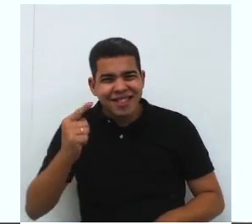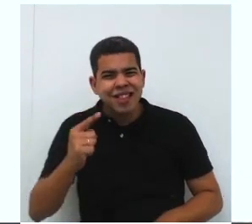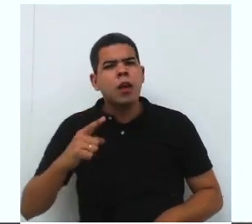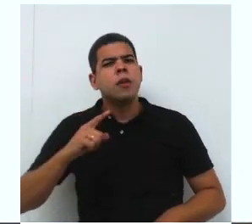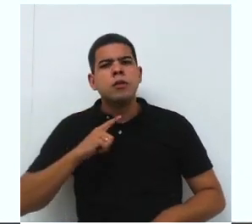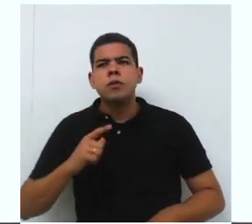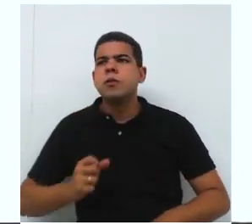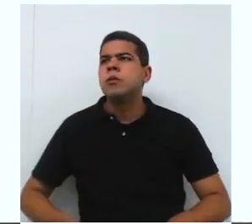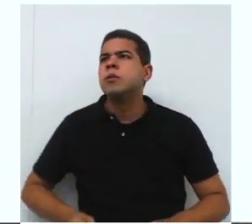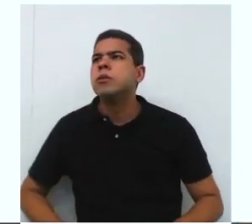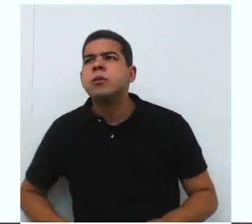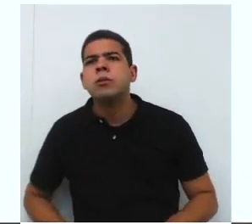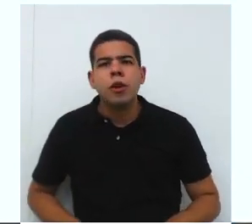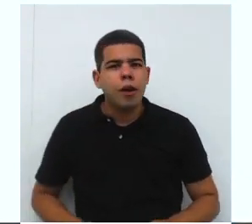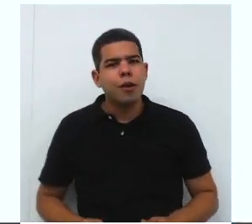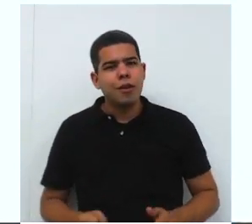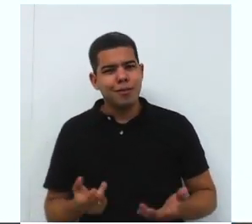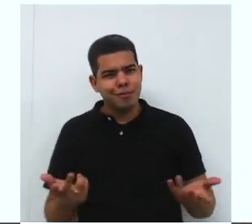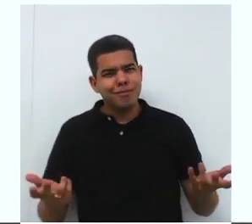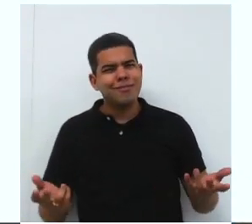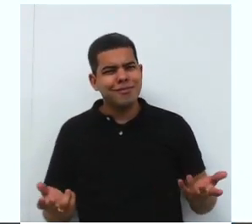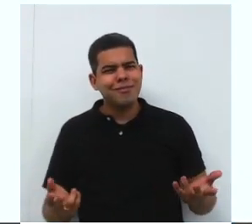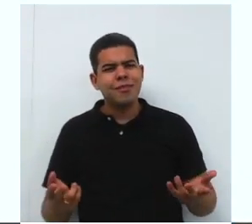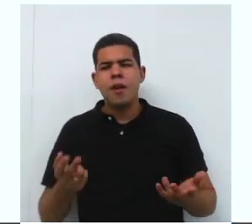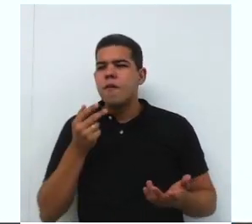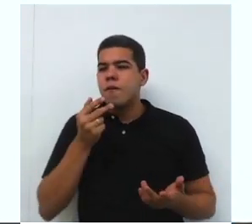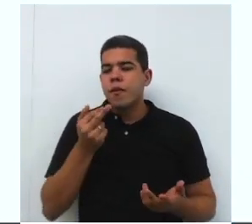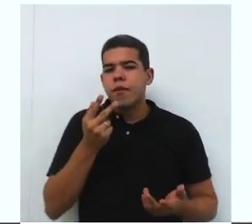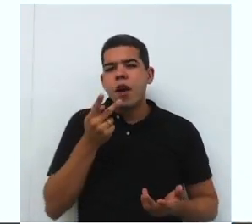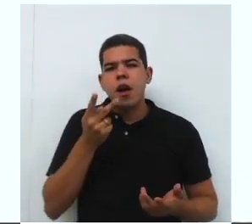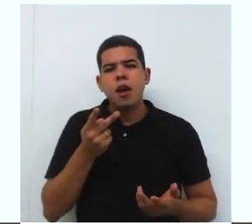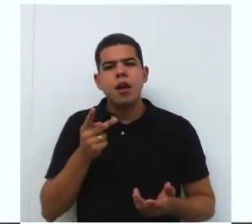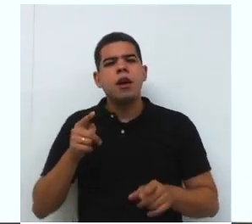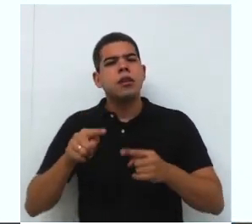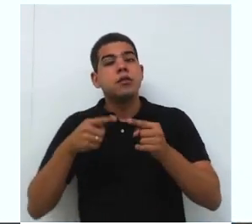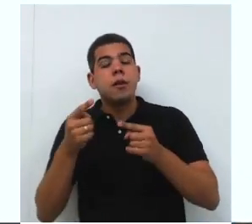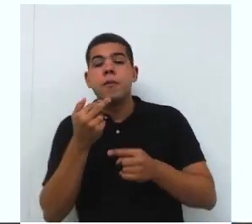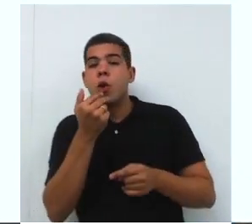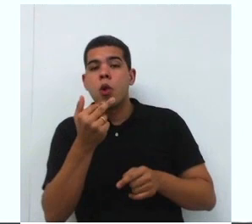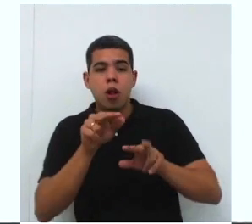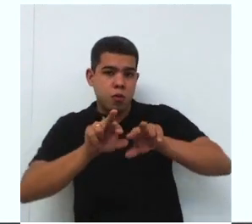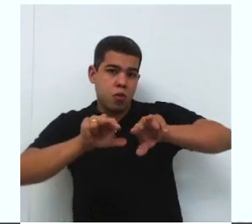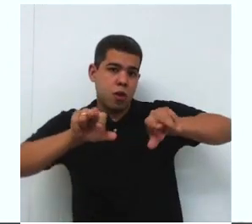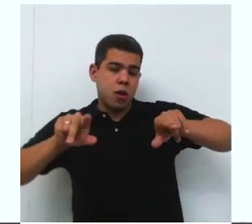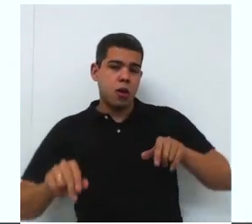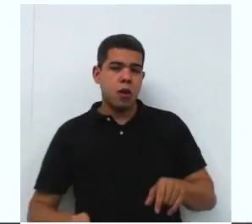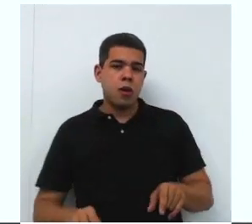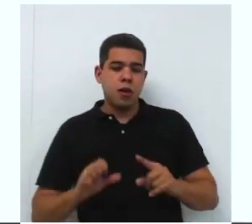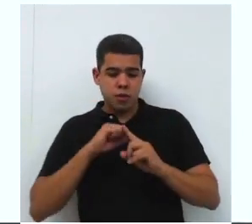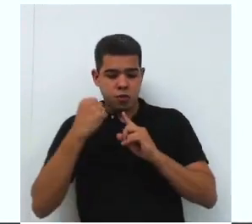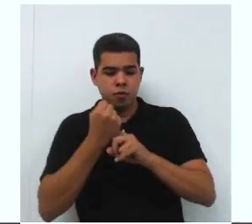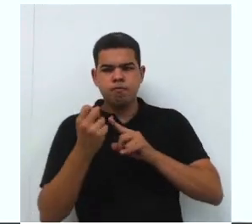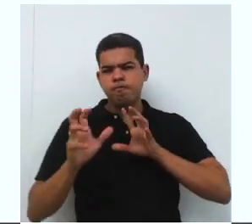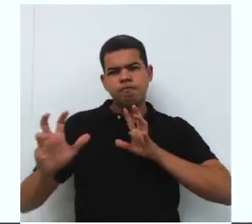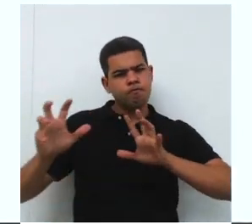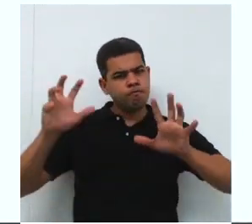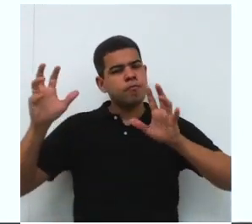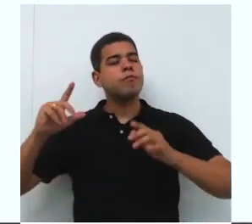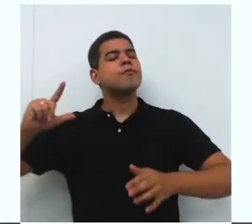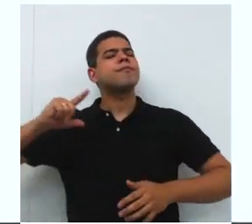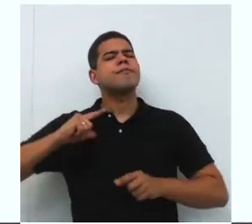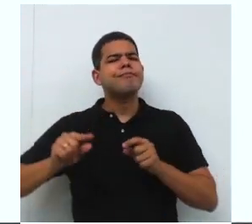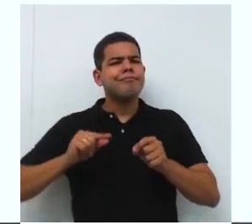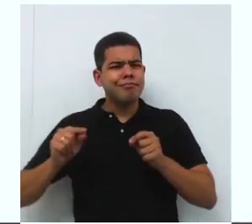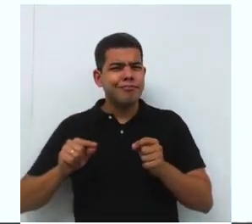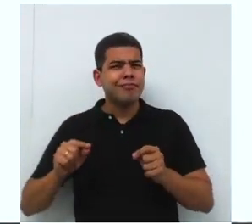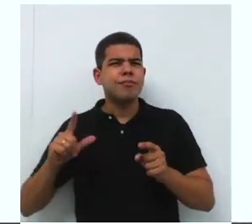as falas, depois os idiomas e quando as sociedades estavam estruturadas, nós